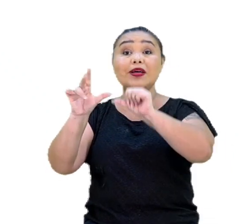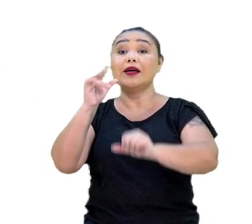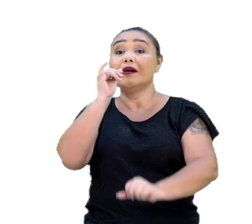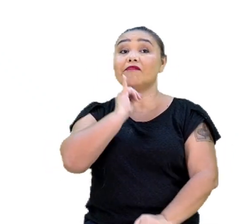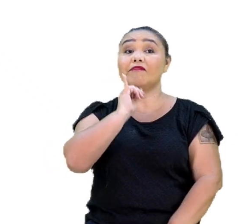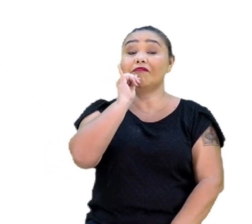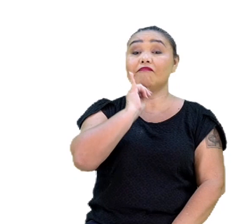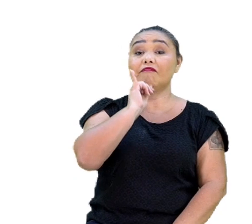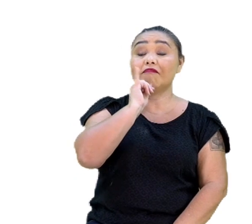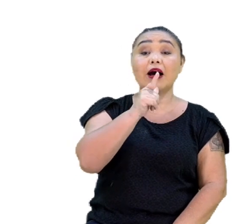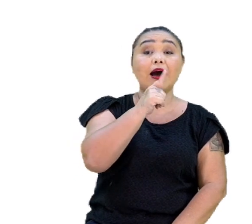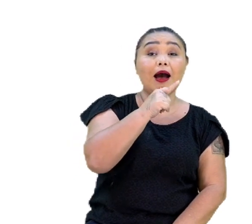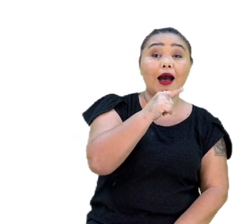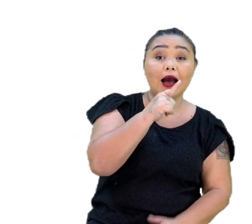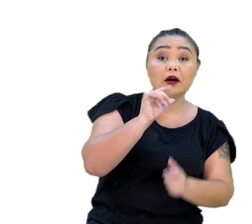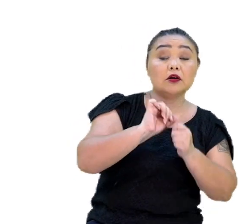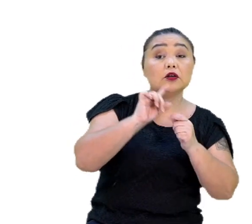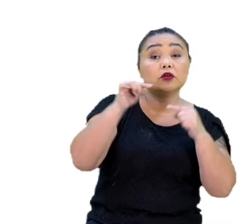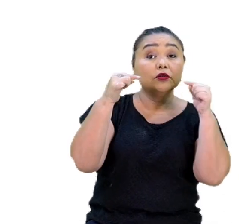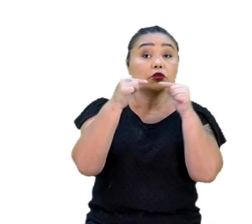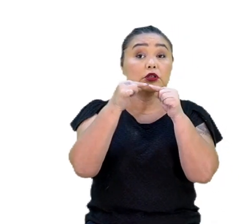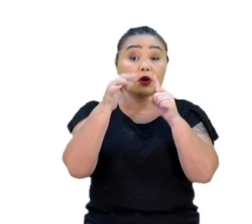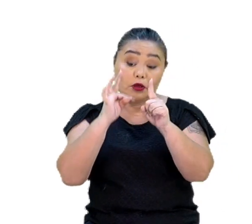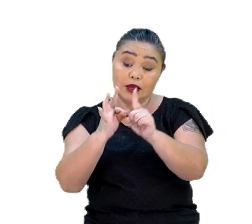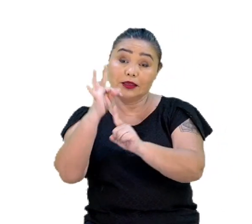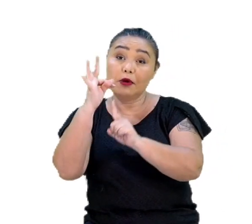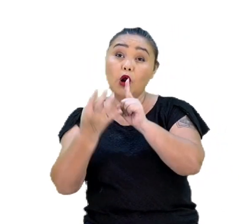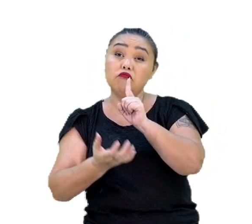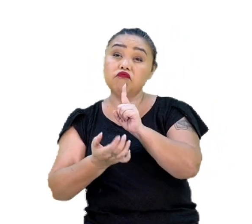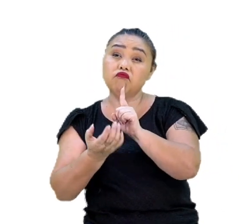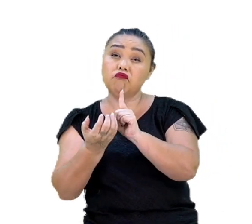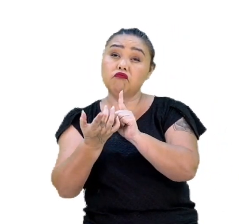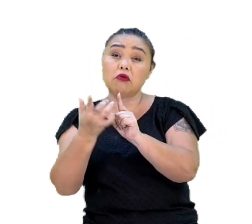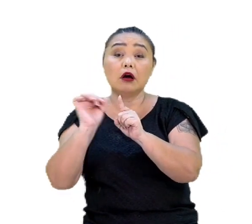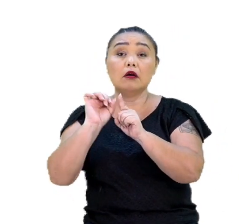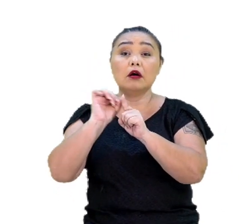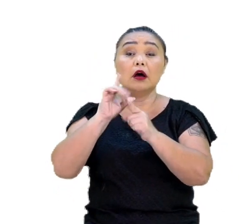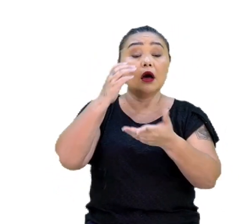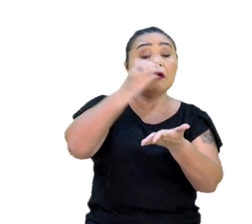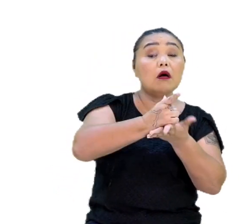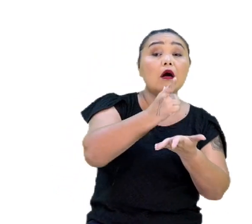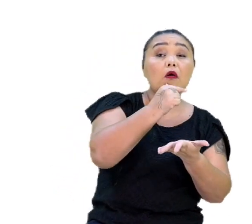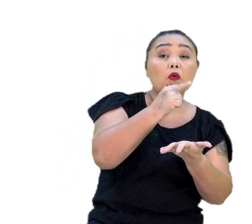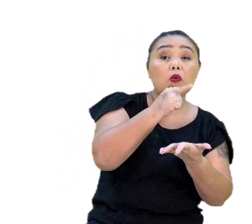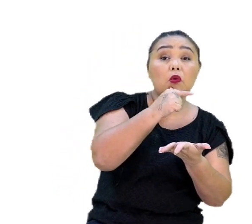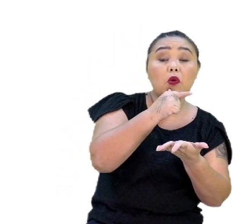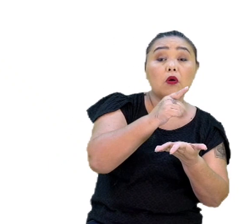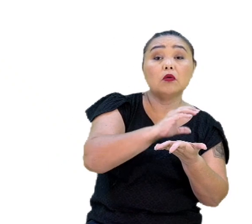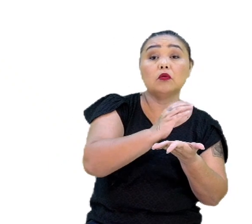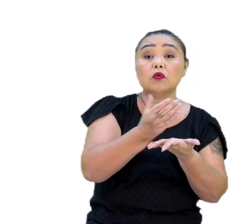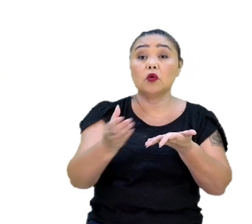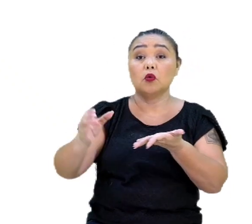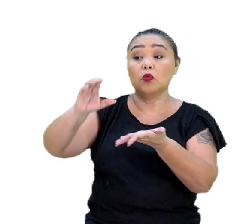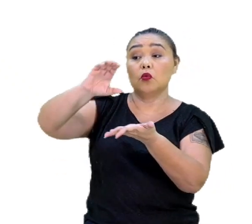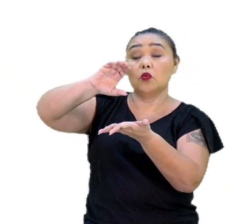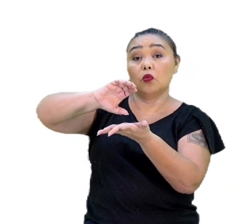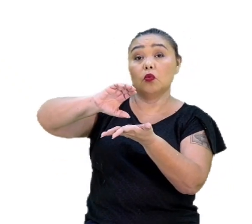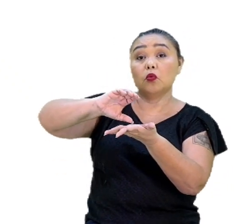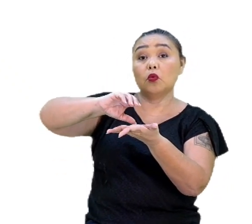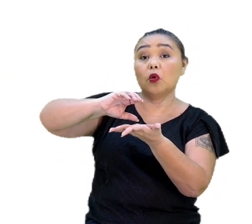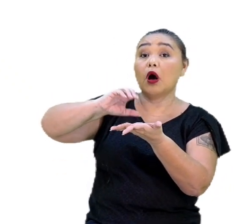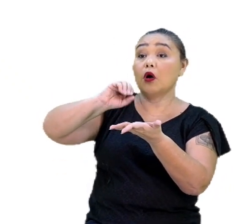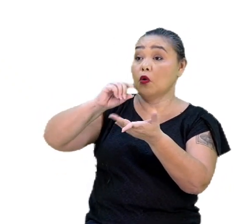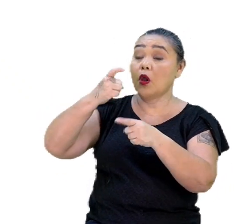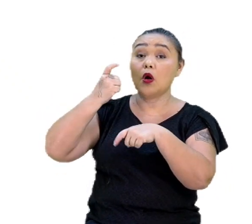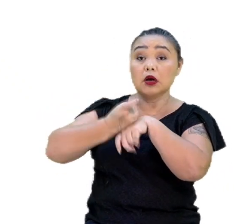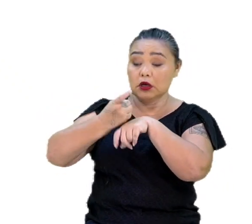densidade da água vai variar de acordo com a temperatura. Se a gente pega um copo com água e coloca dentro desse copo com água um cubo de